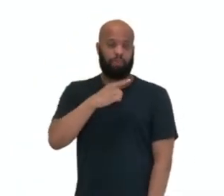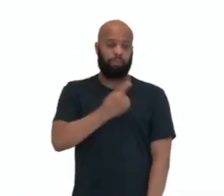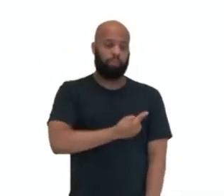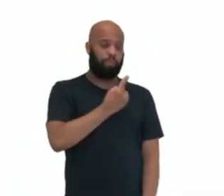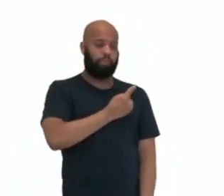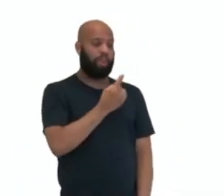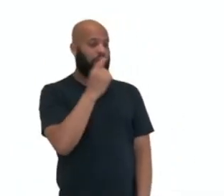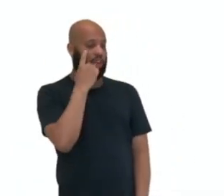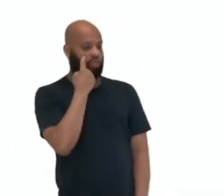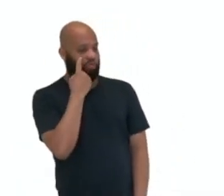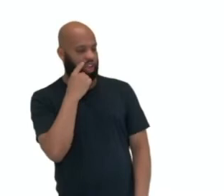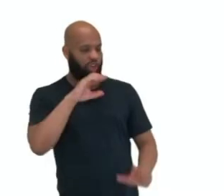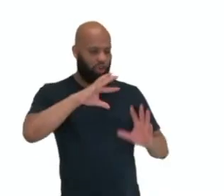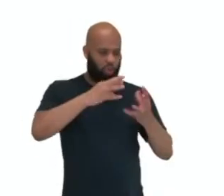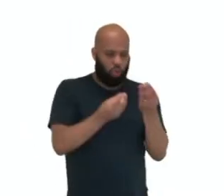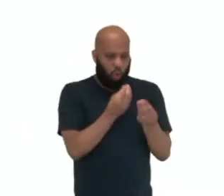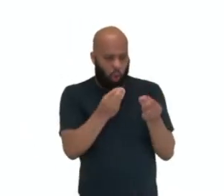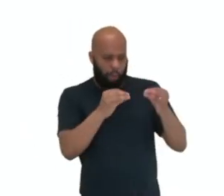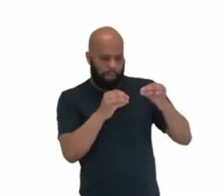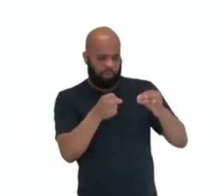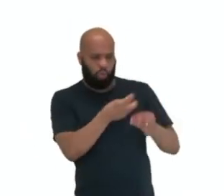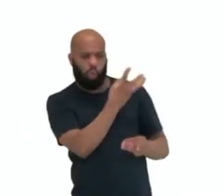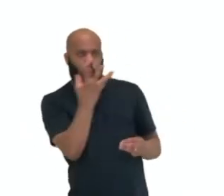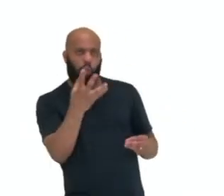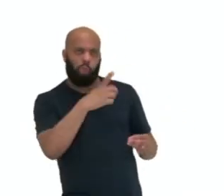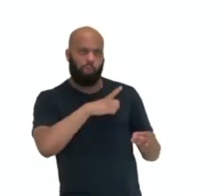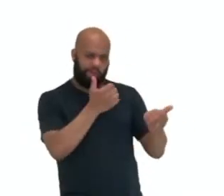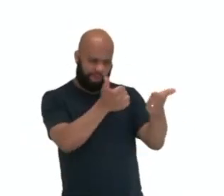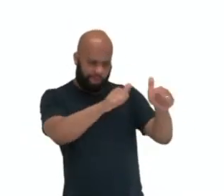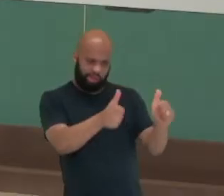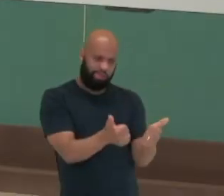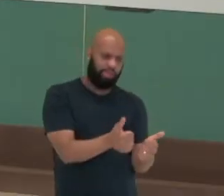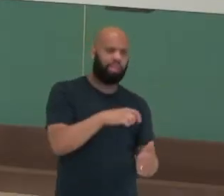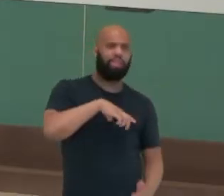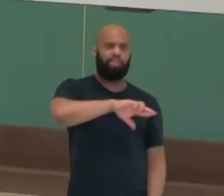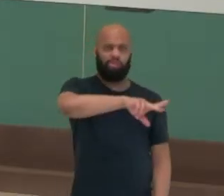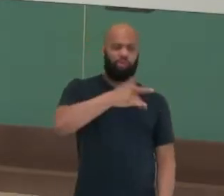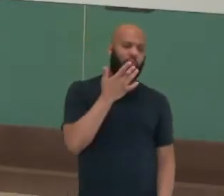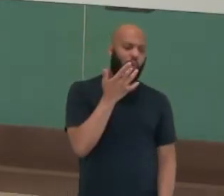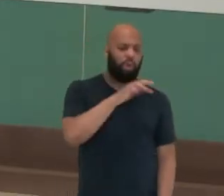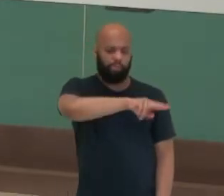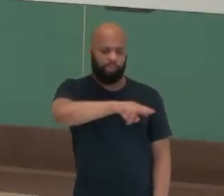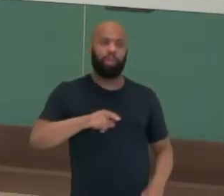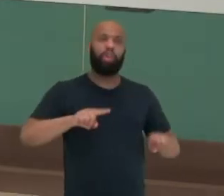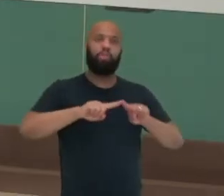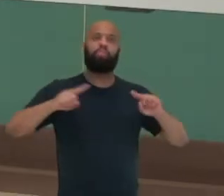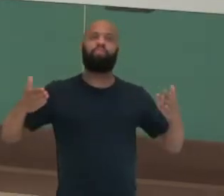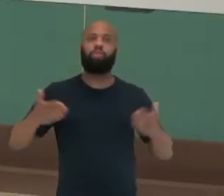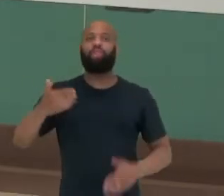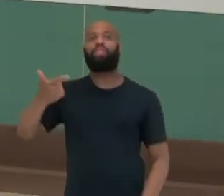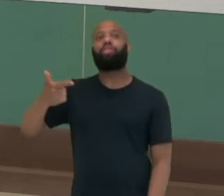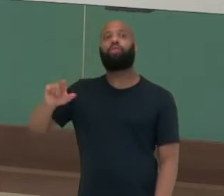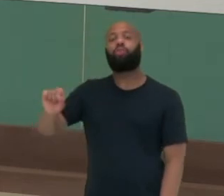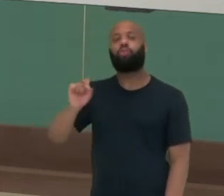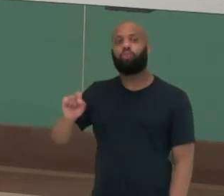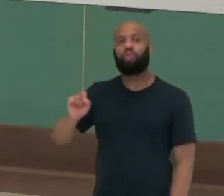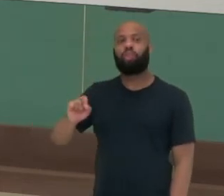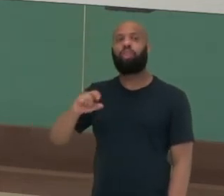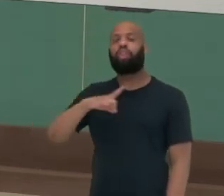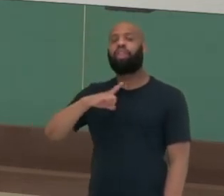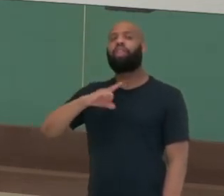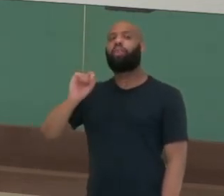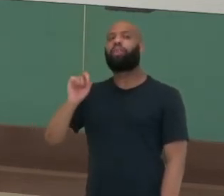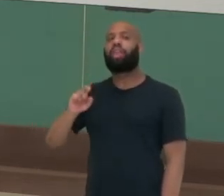a sua extensão, a sua quantidade, a sua solidez, etc. E em qualidades secundárias estou me